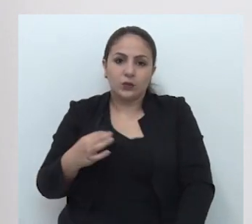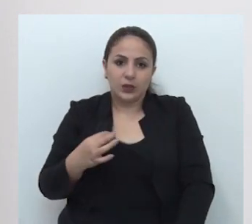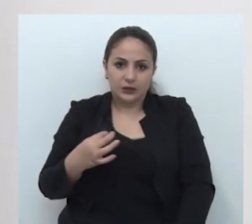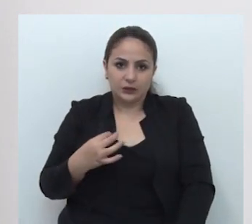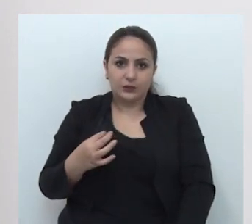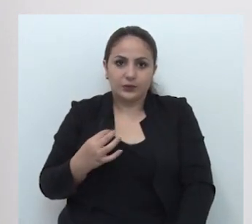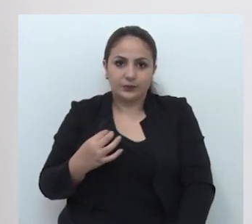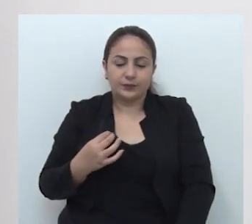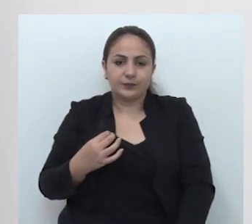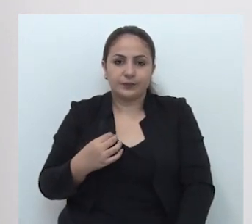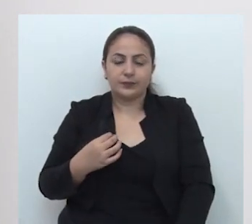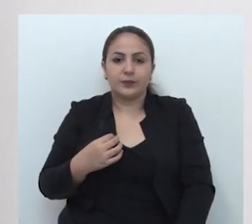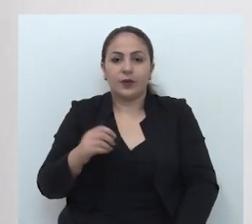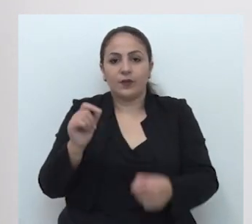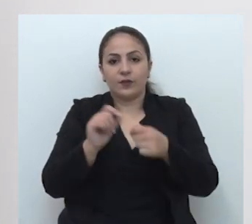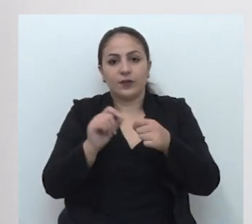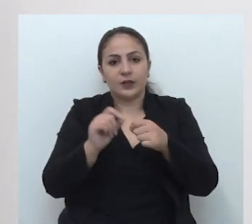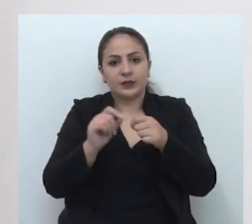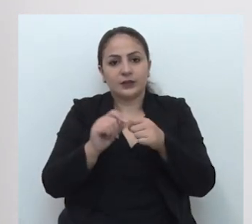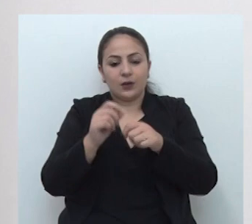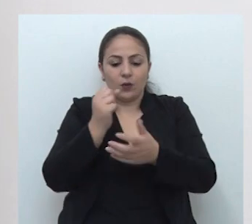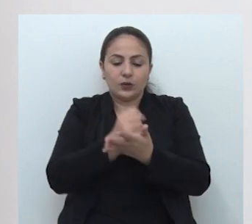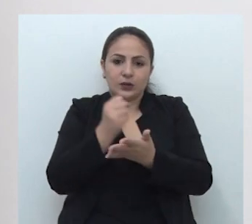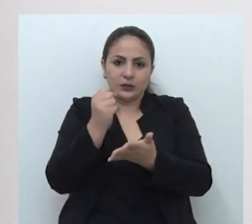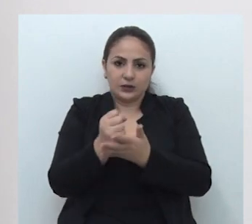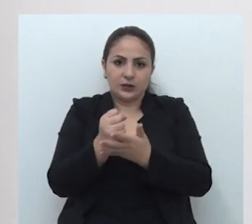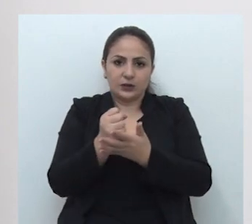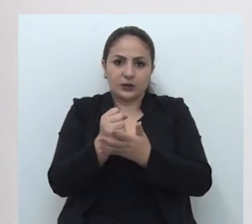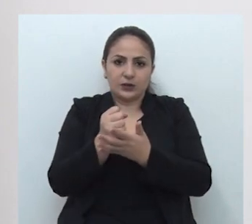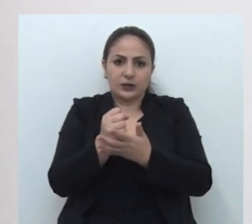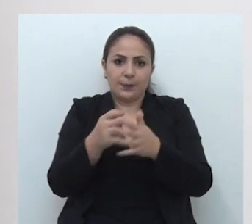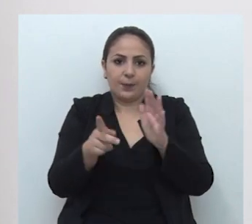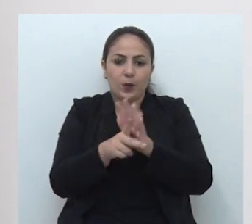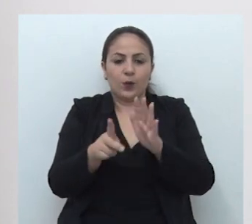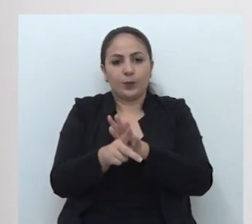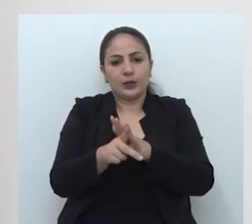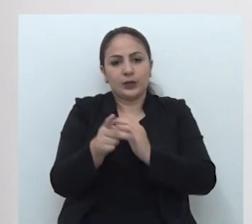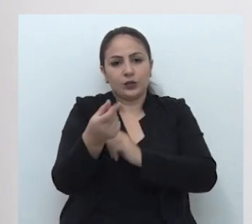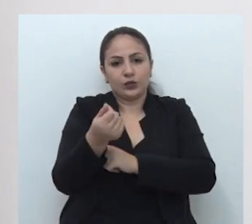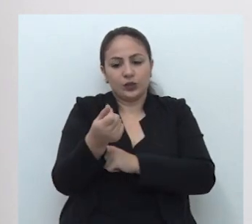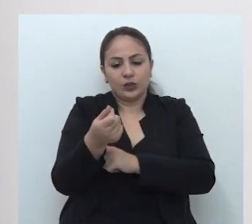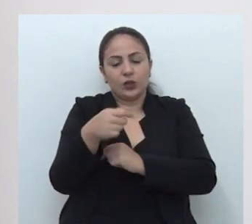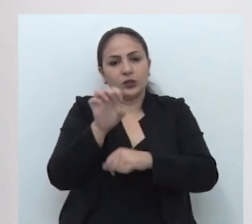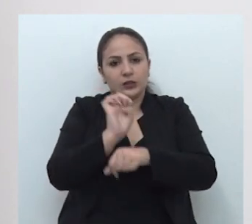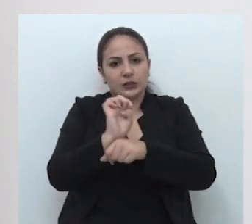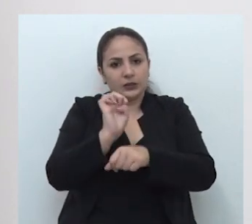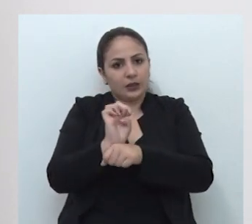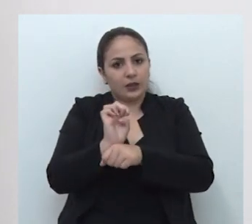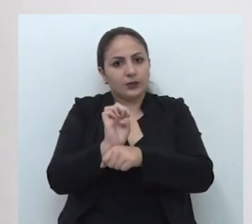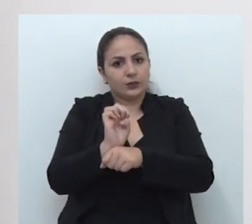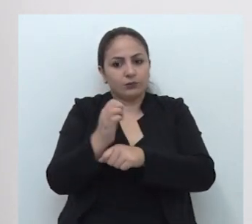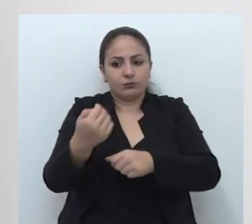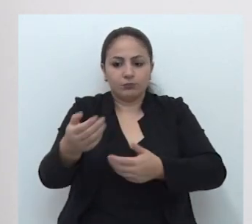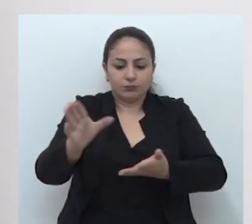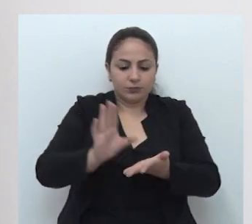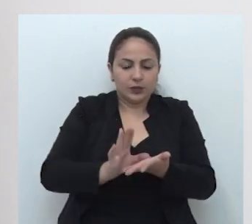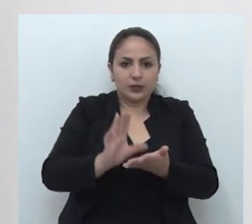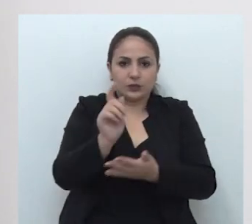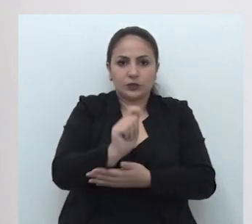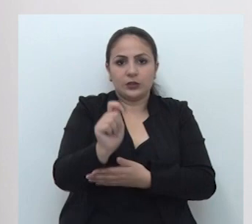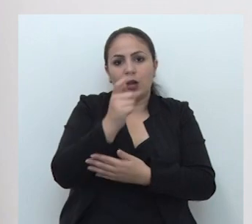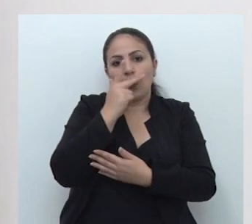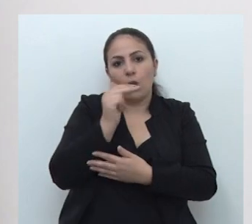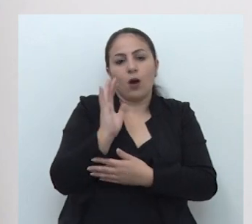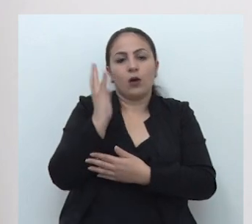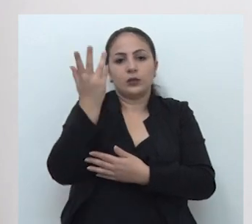voluntários, fazer algumas contratações que são custeadas com dinheiro que o estado repassa para a associação,